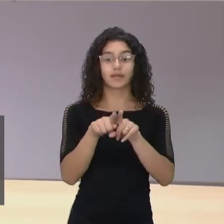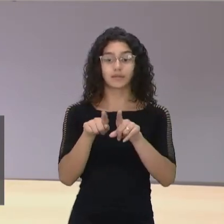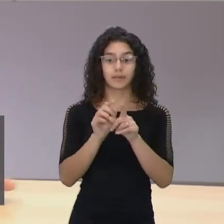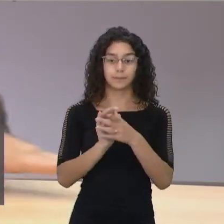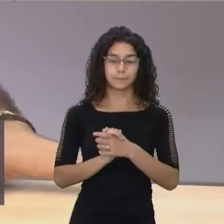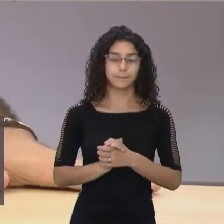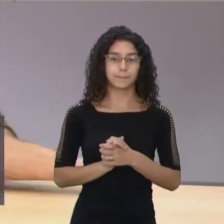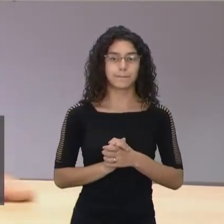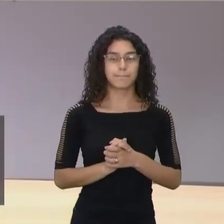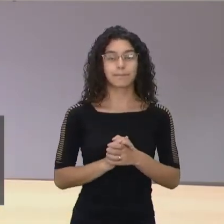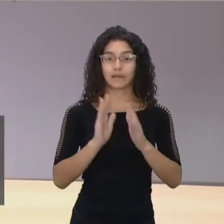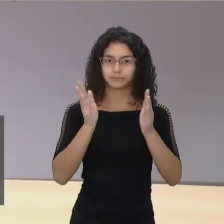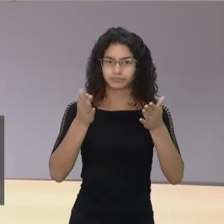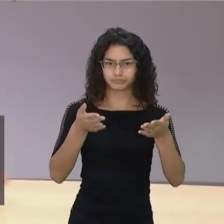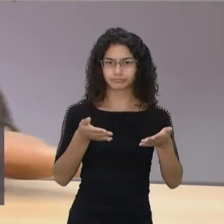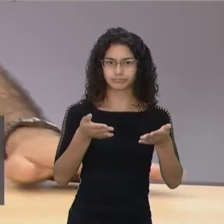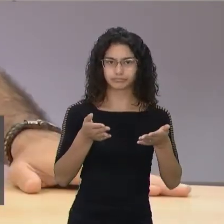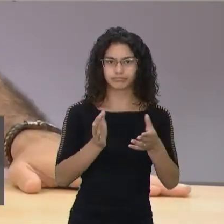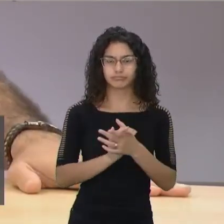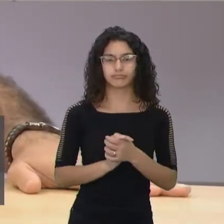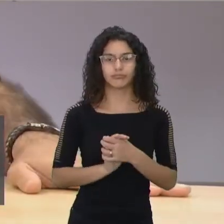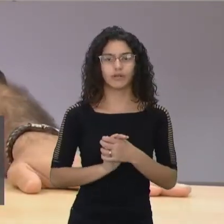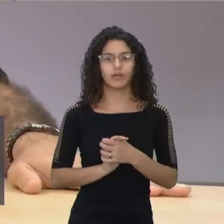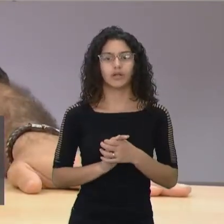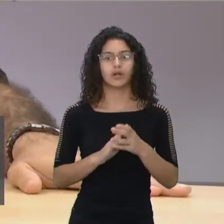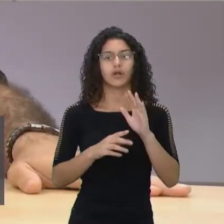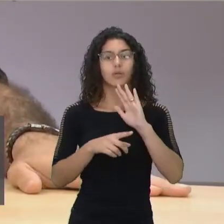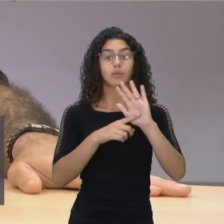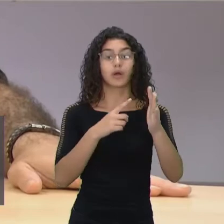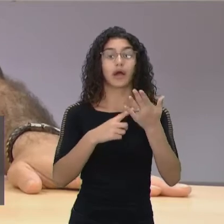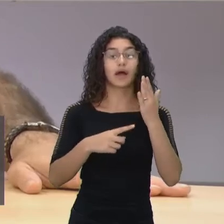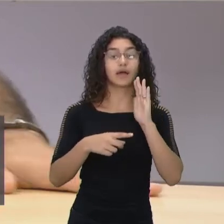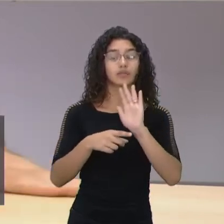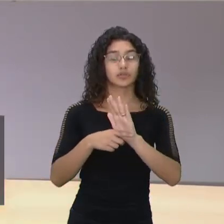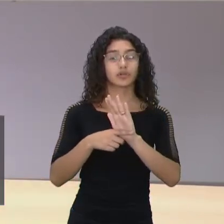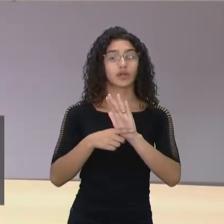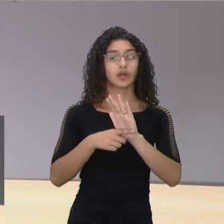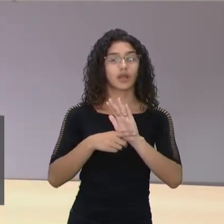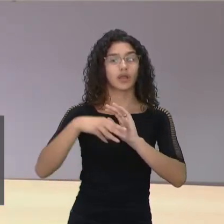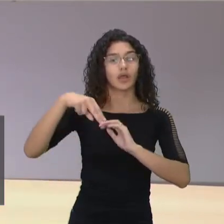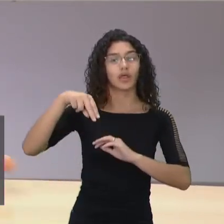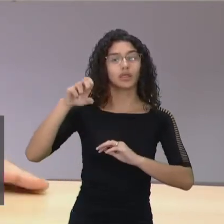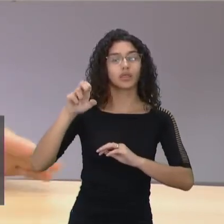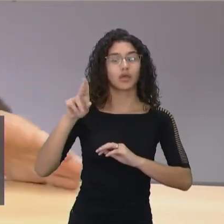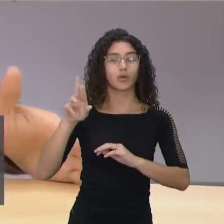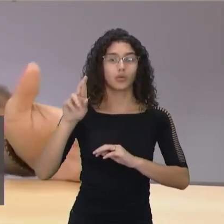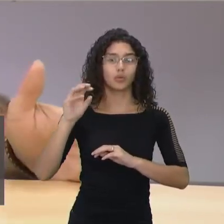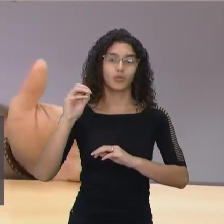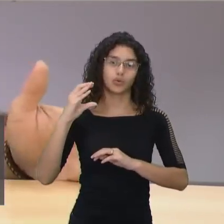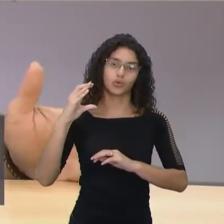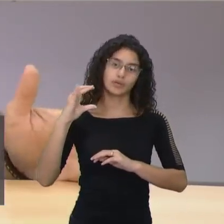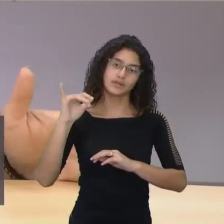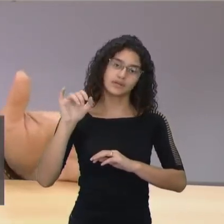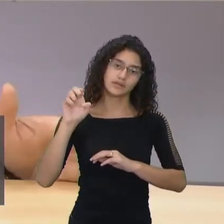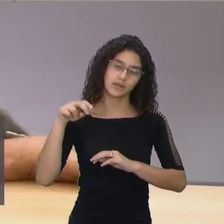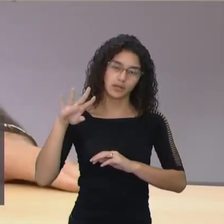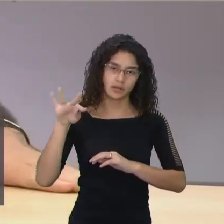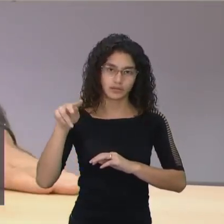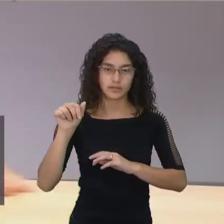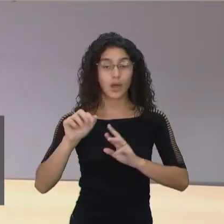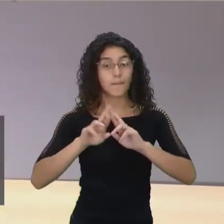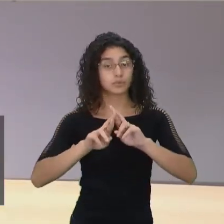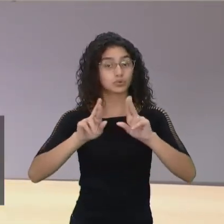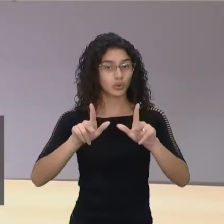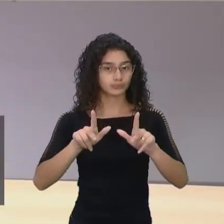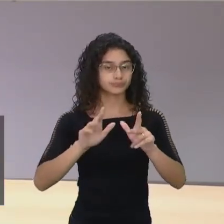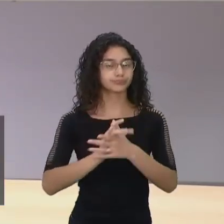antropologia é que atualmente, principalmente com a contribuição da neurociência, o conceito de inteligência mudou.